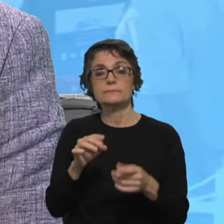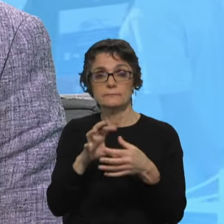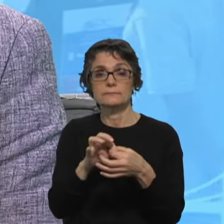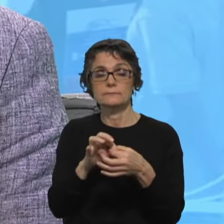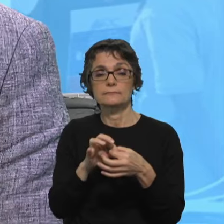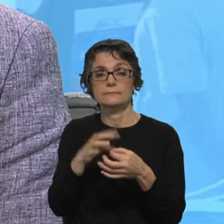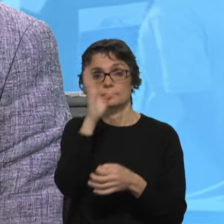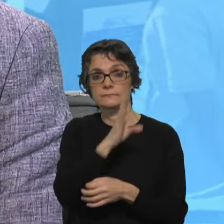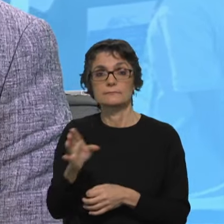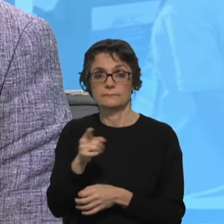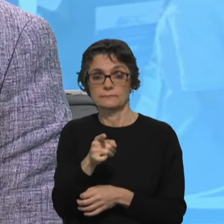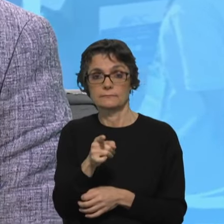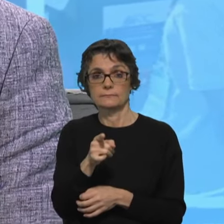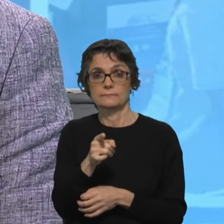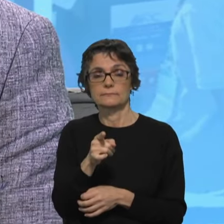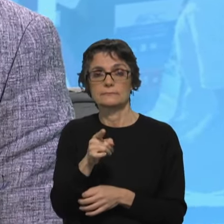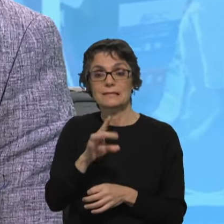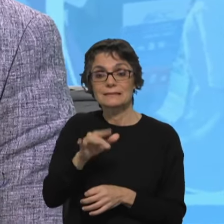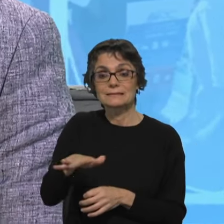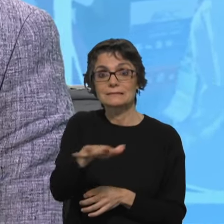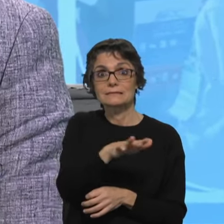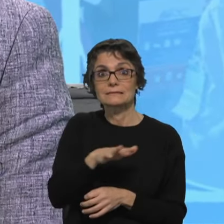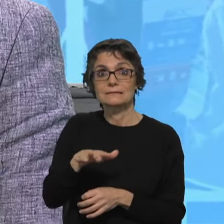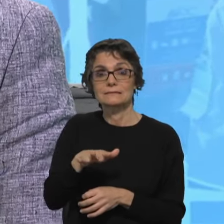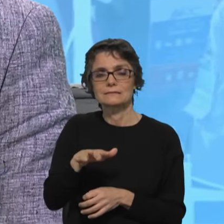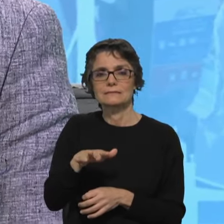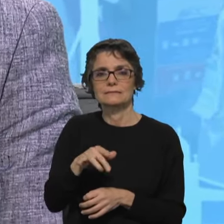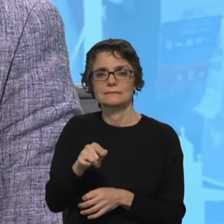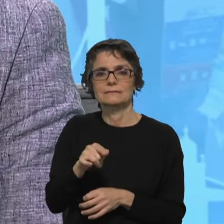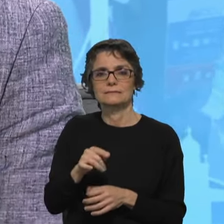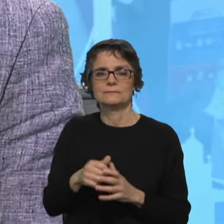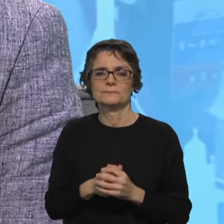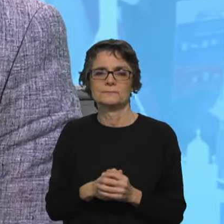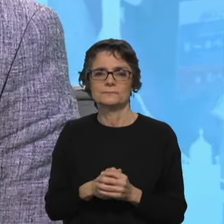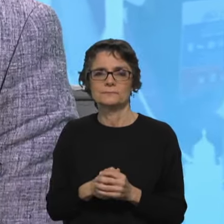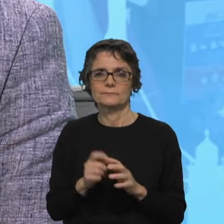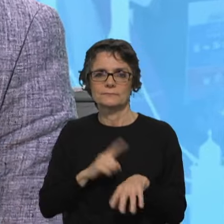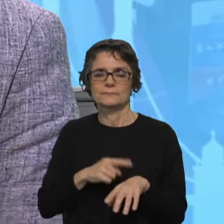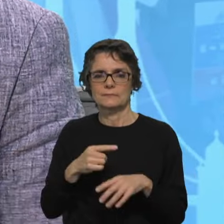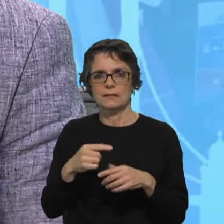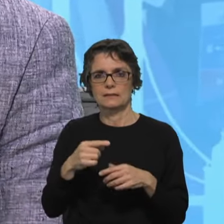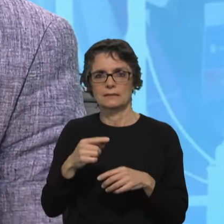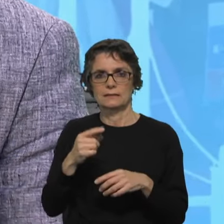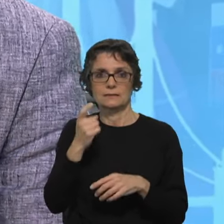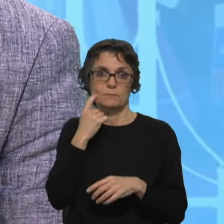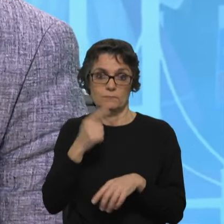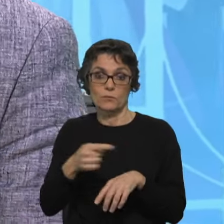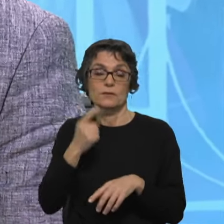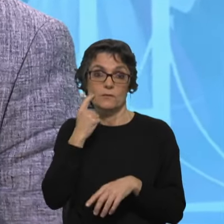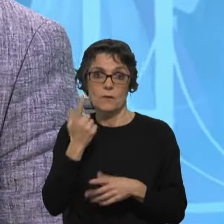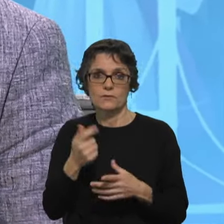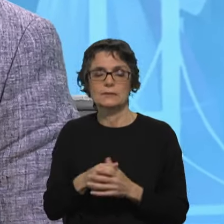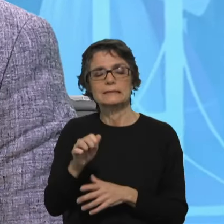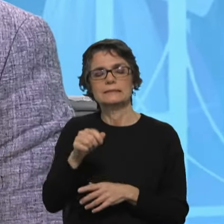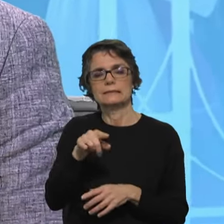desta região celebrar também estes momentos pascais. A procissão das endoenças faz parte dos